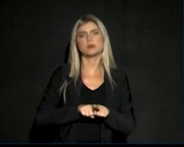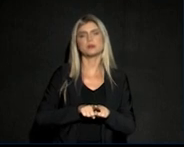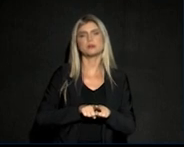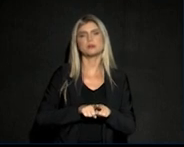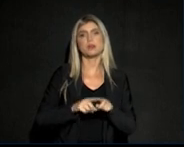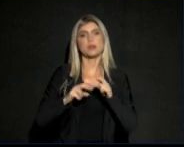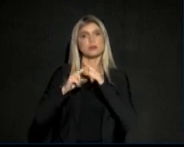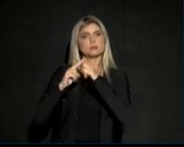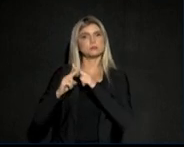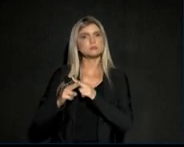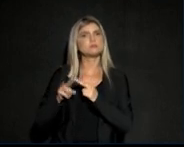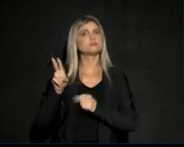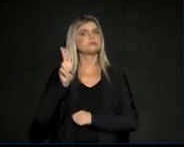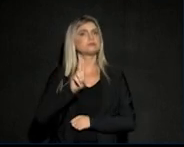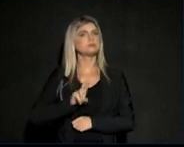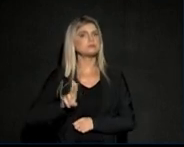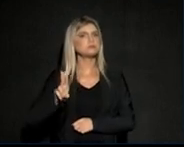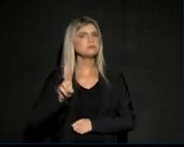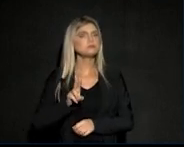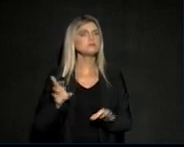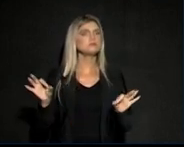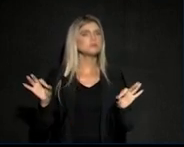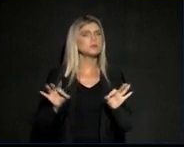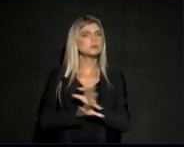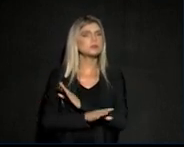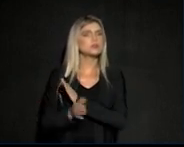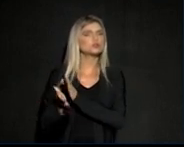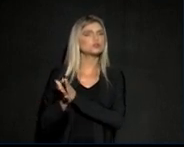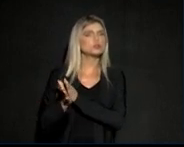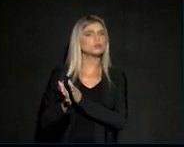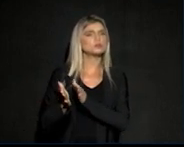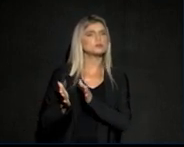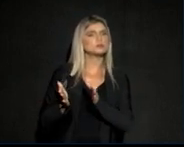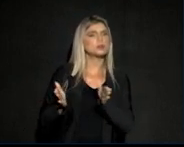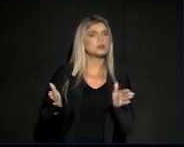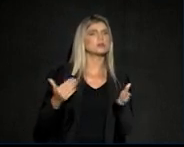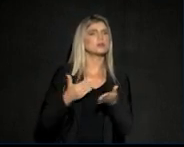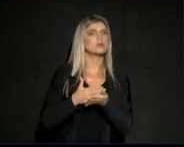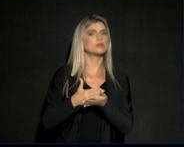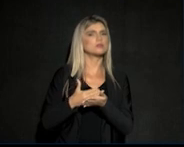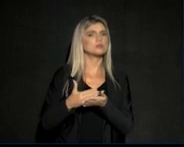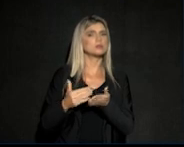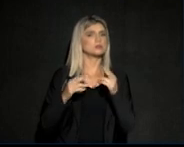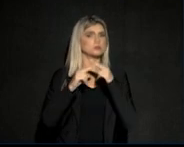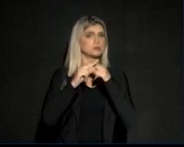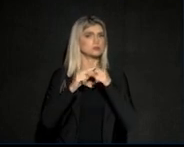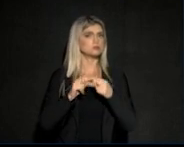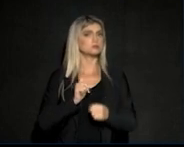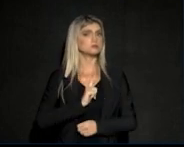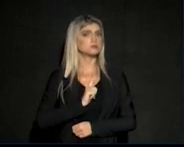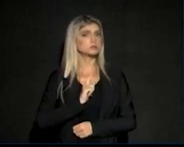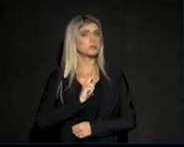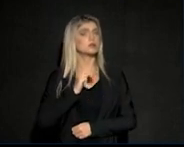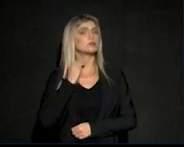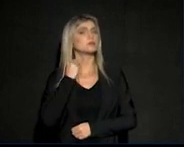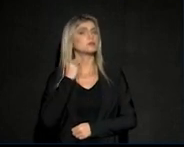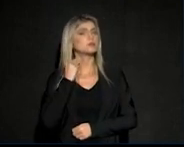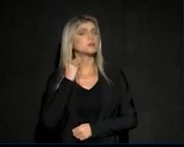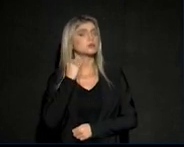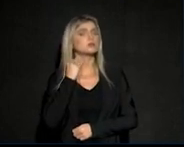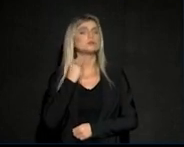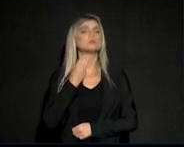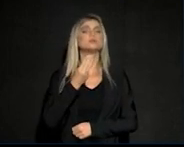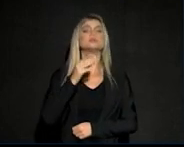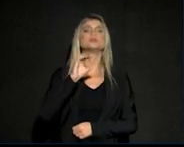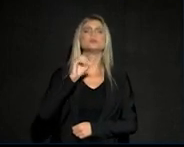para completar essa jornada de inserir o cidadão no mercado iniciada pelo caixa tem pela bancarização dos 38